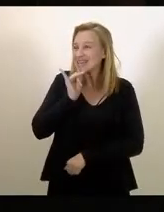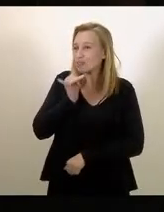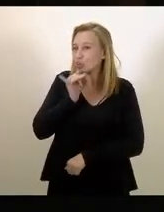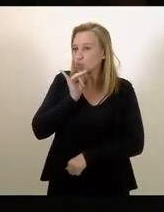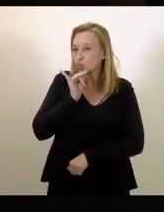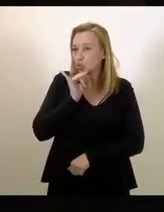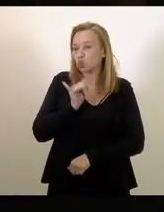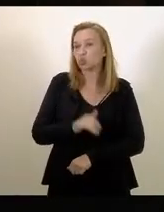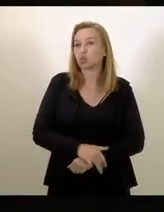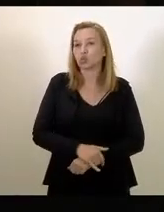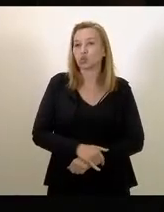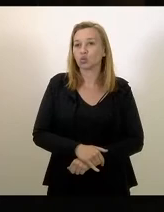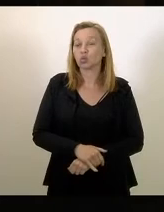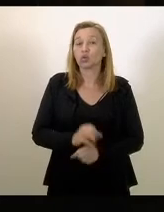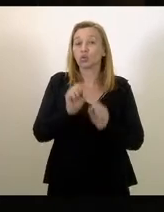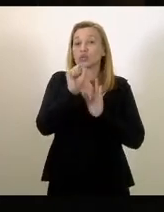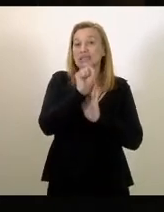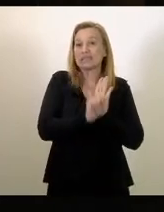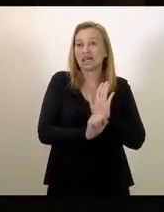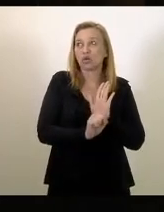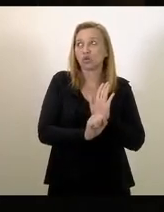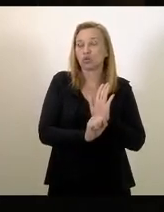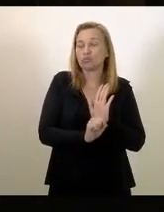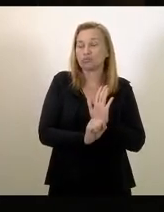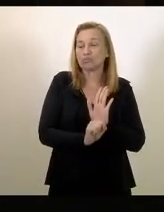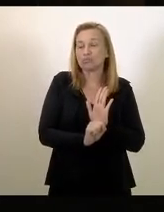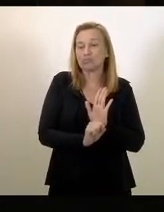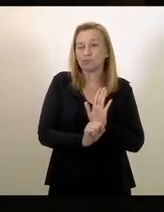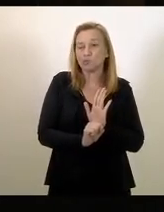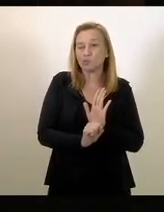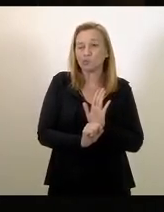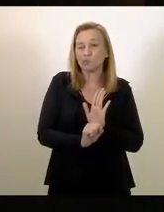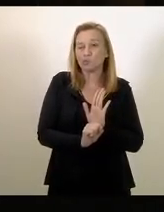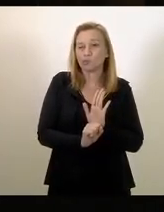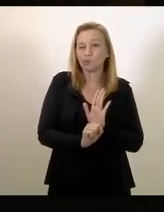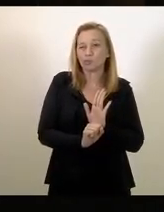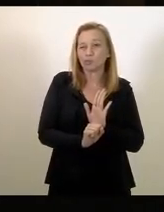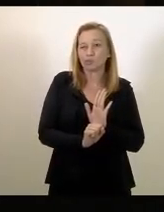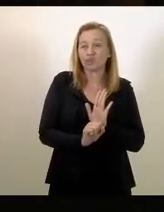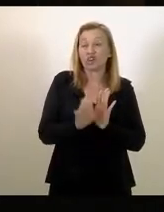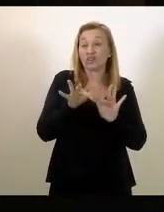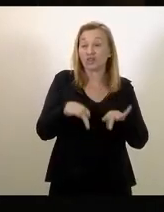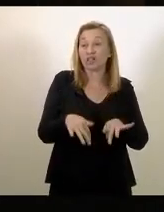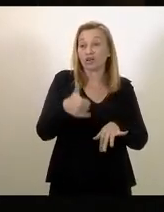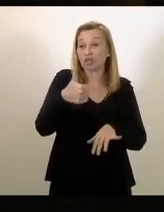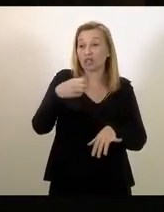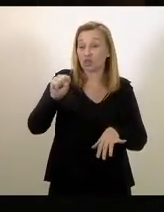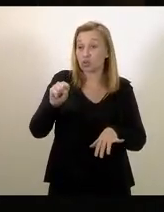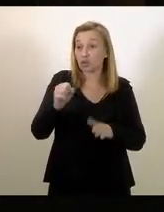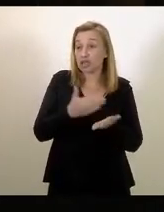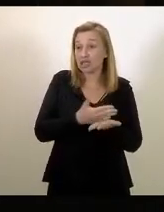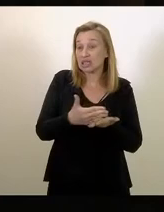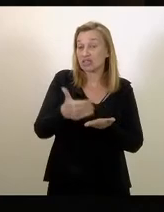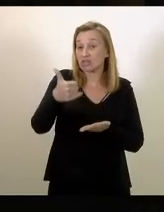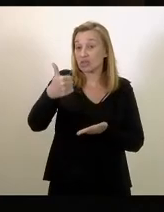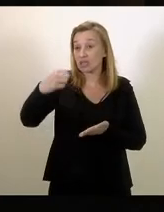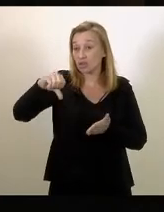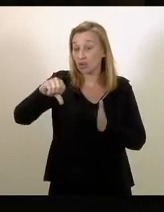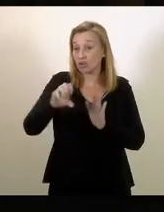no século final do século 18 início do século 19